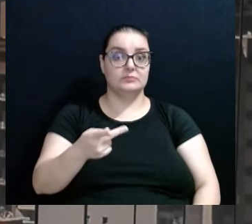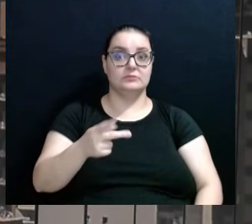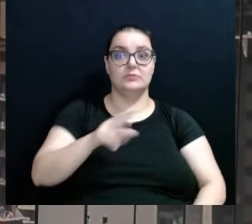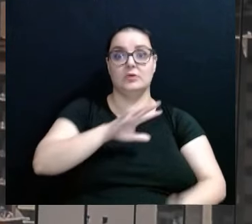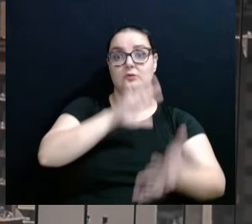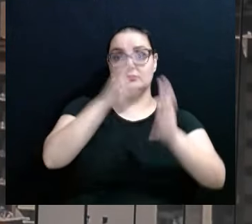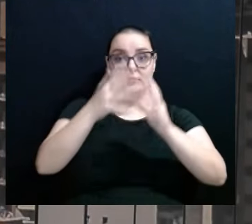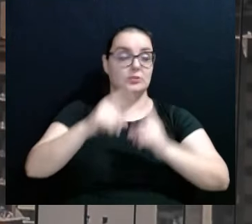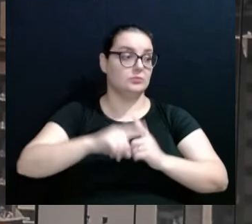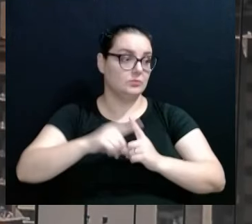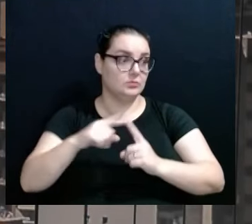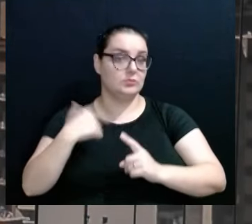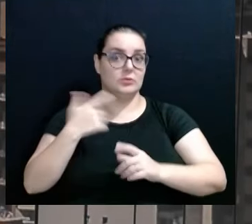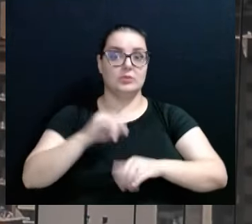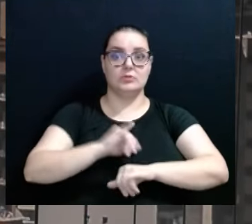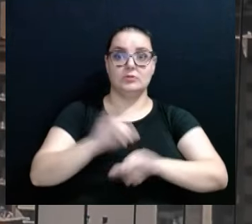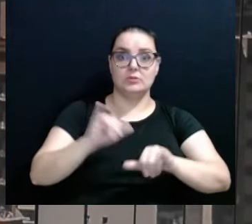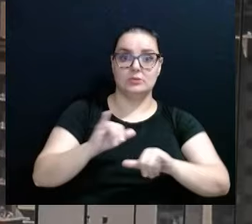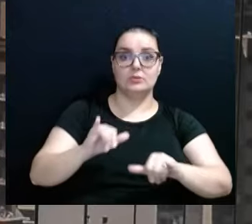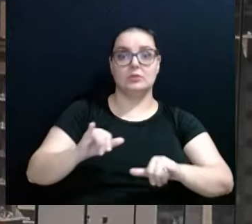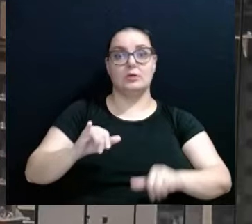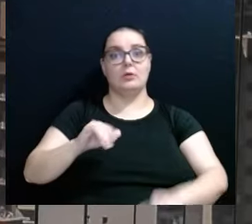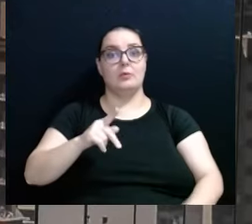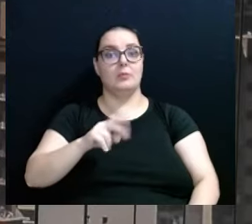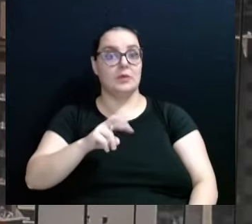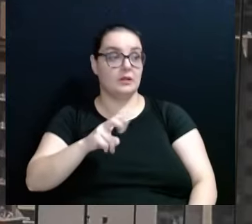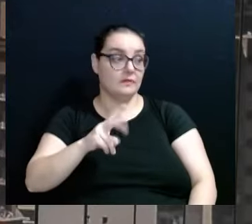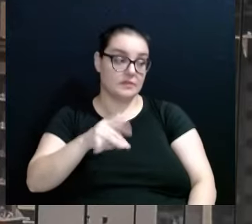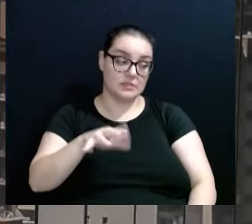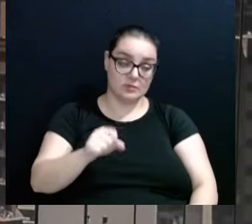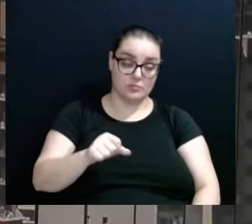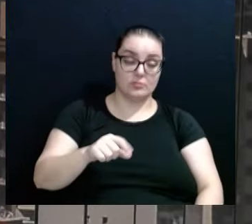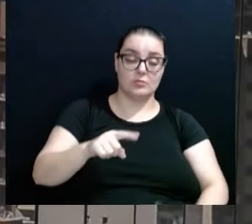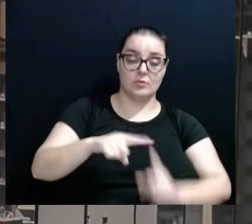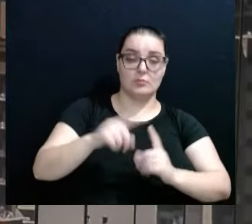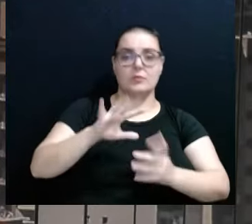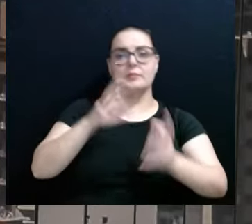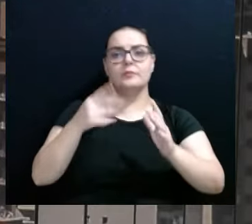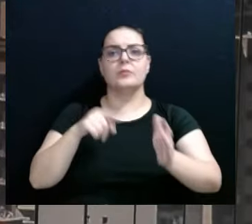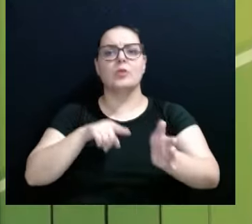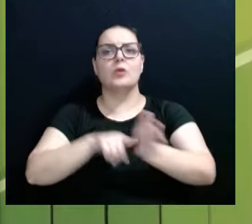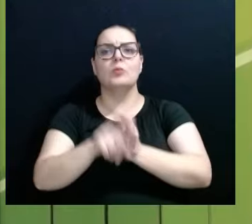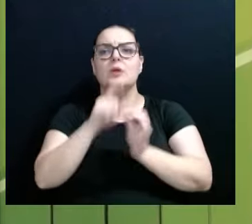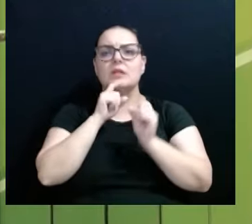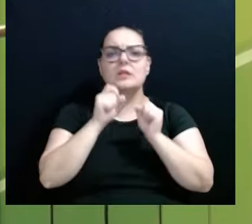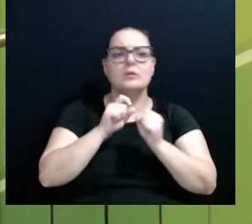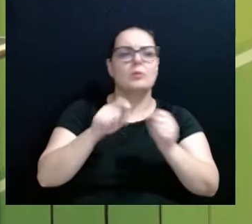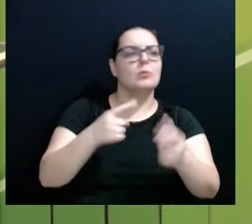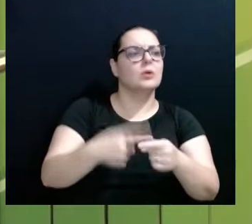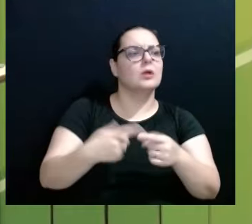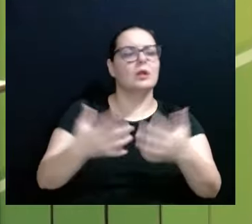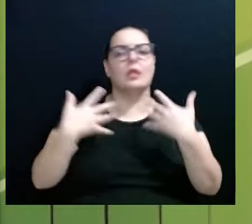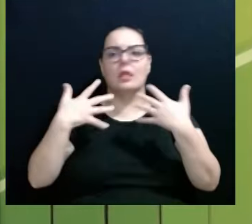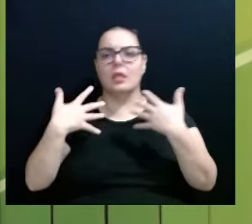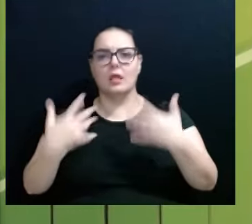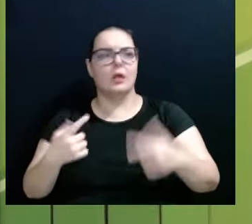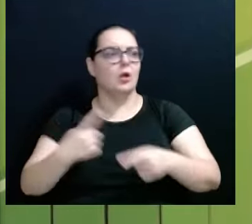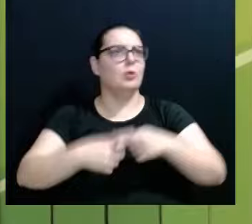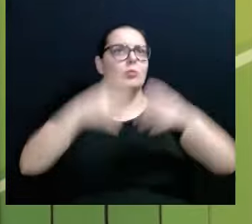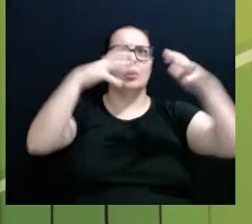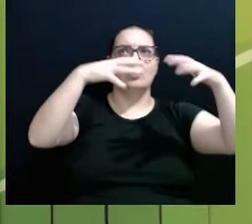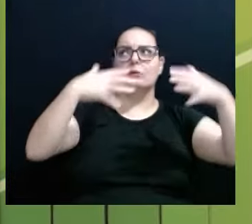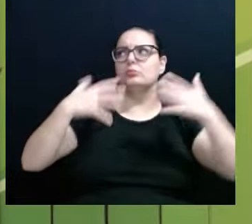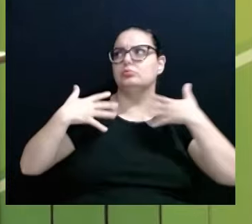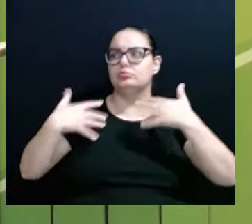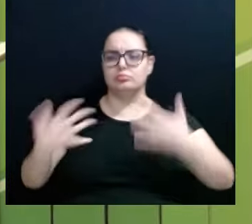da previsão do tempo nos nossos telejornais e tudo mais, e às vezes há um questionamento: por que está muito frio, por que está muito